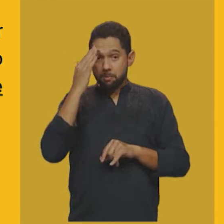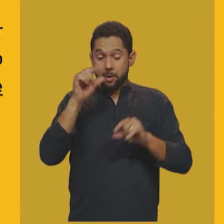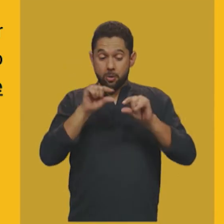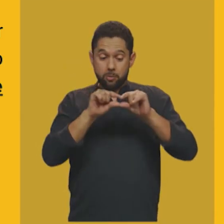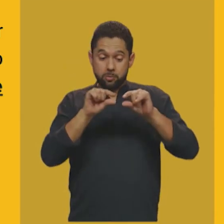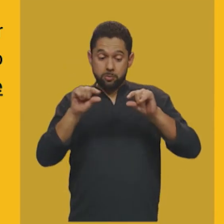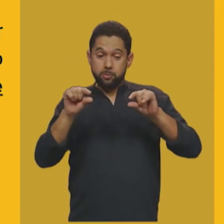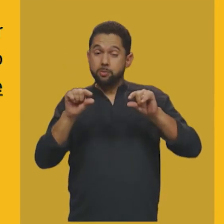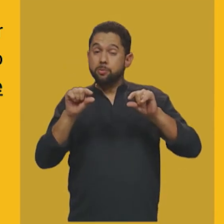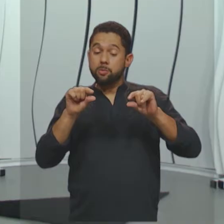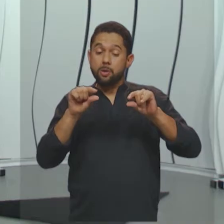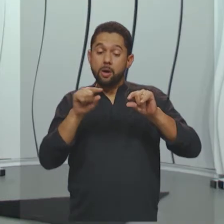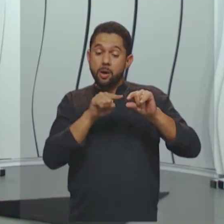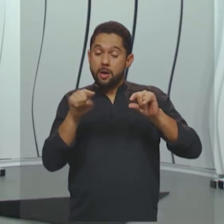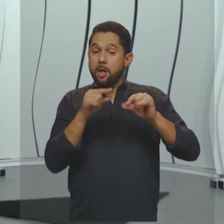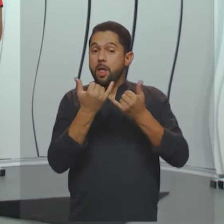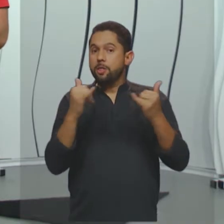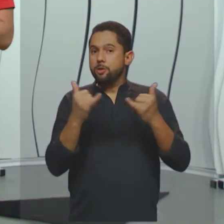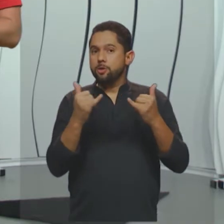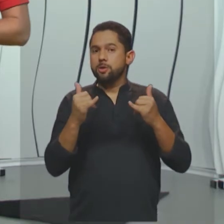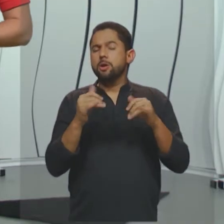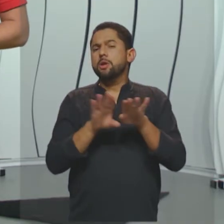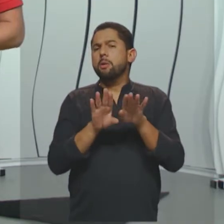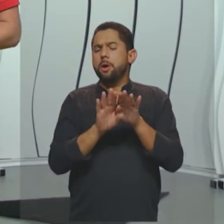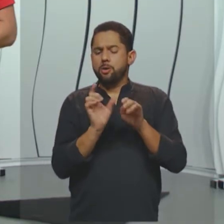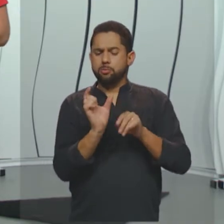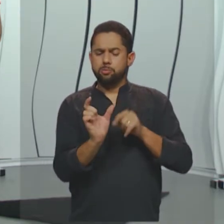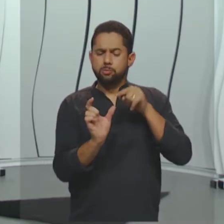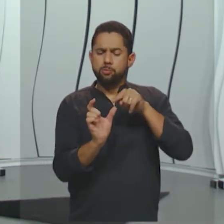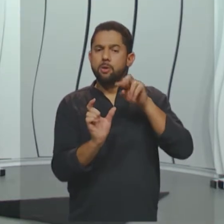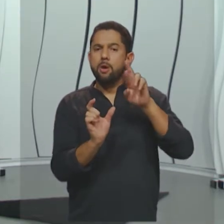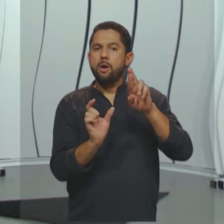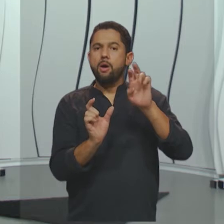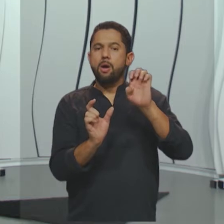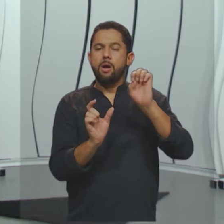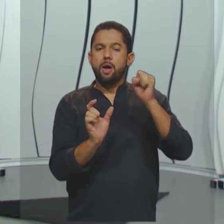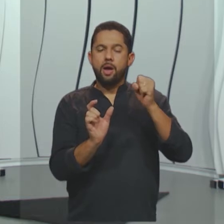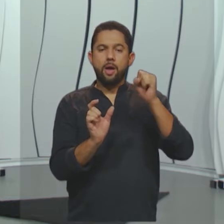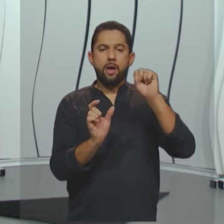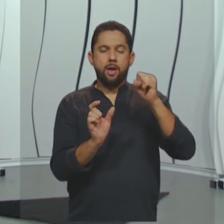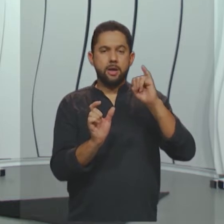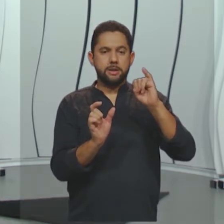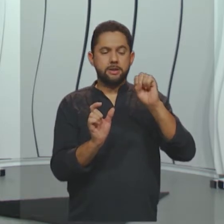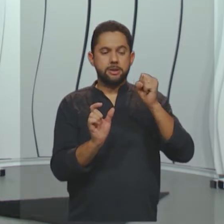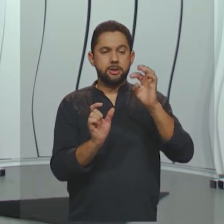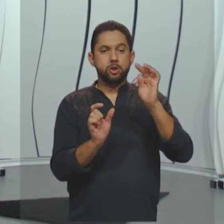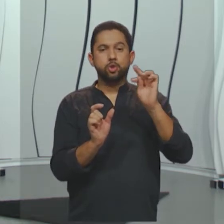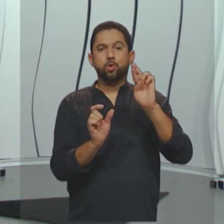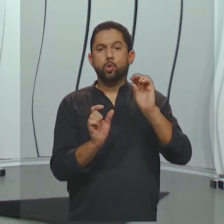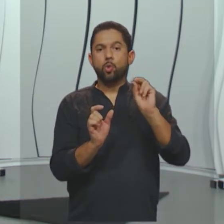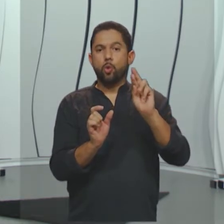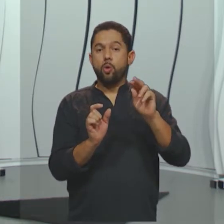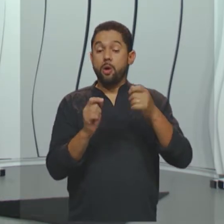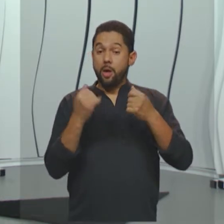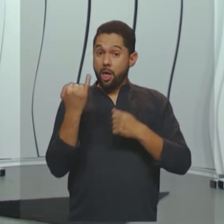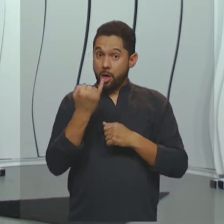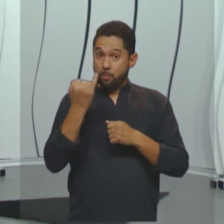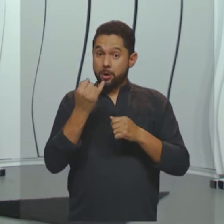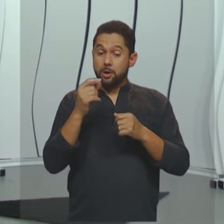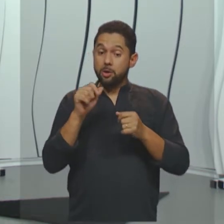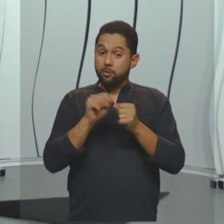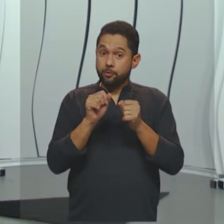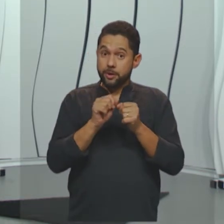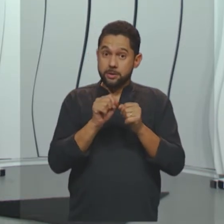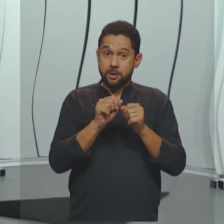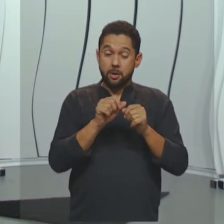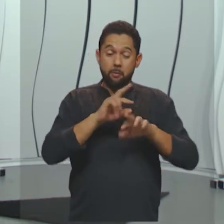em um resistor ou em um trecho do circuito elétrico, é necessário colocar esse amperímetro em série. Por